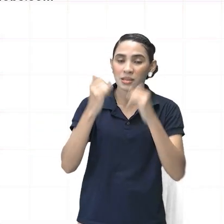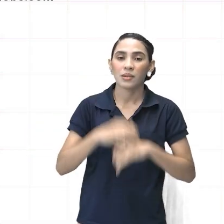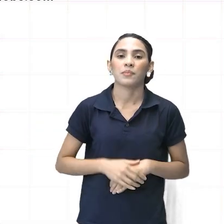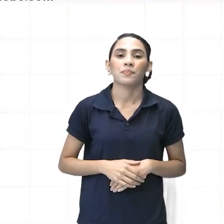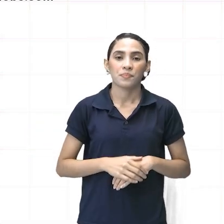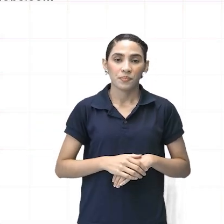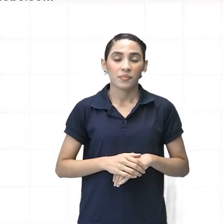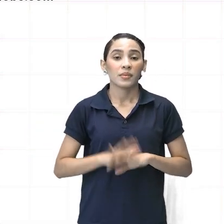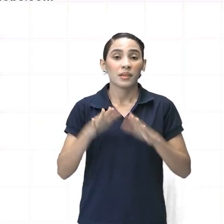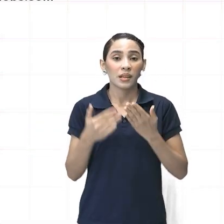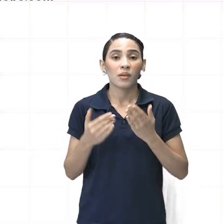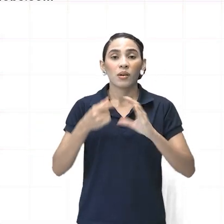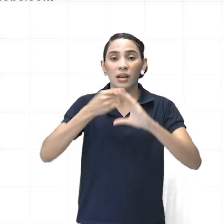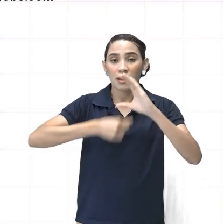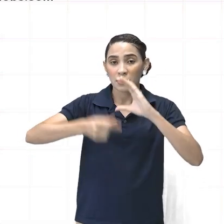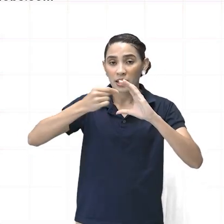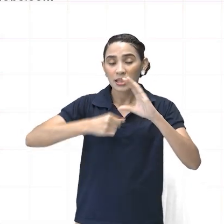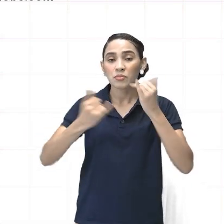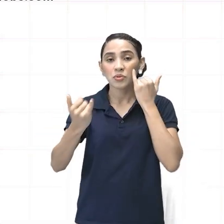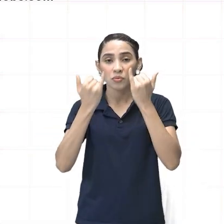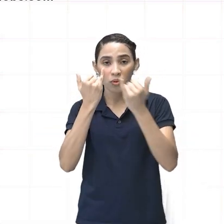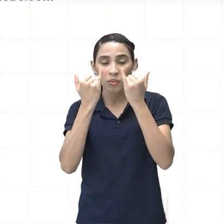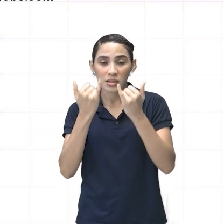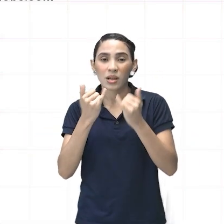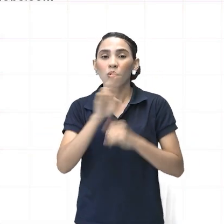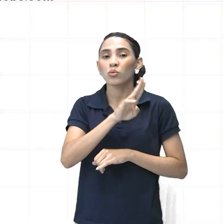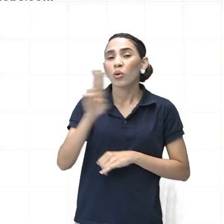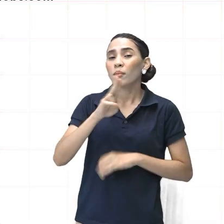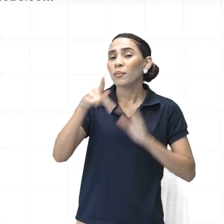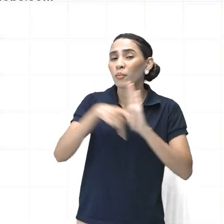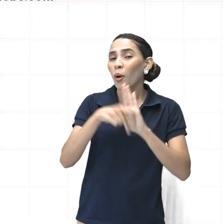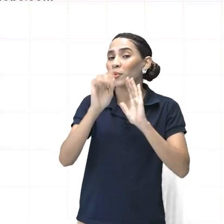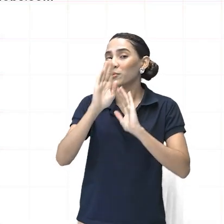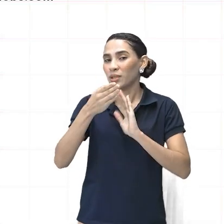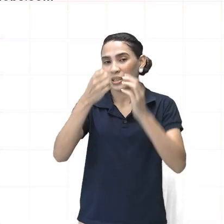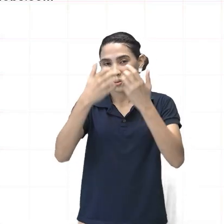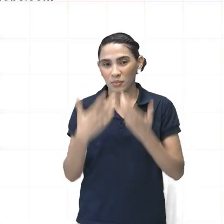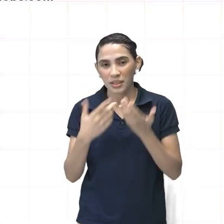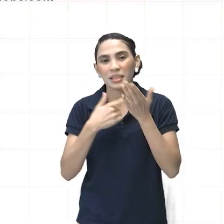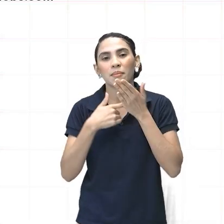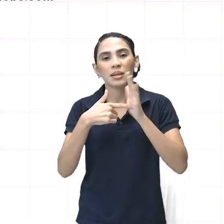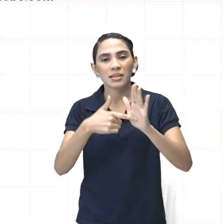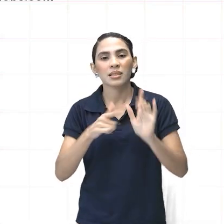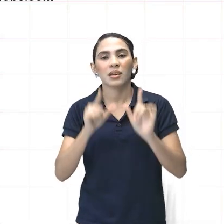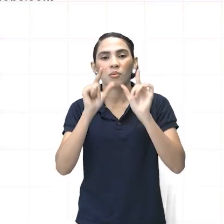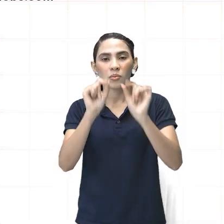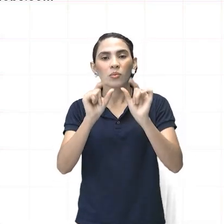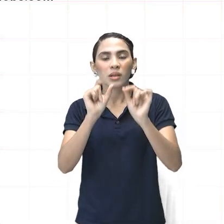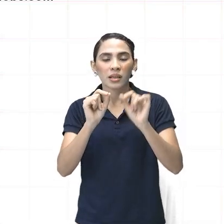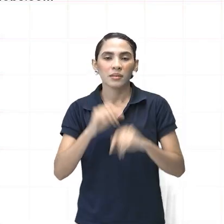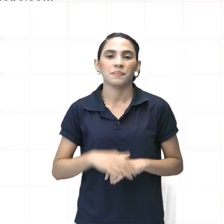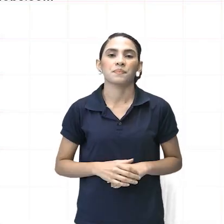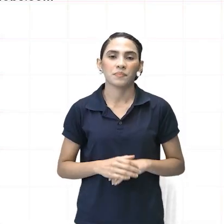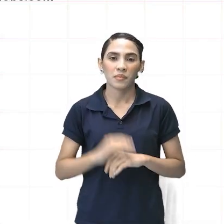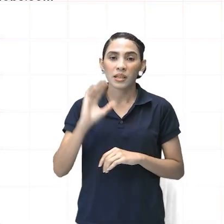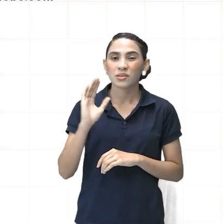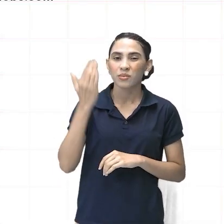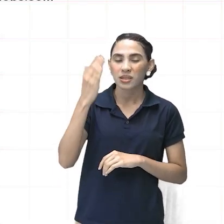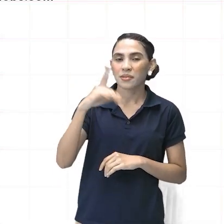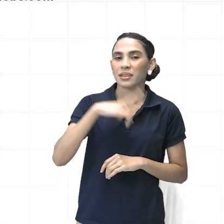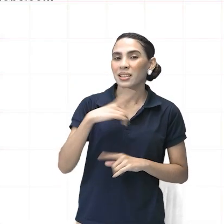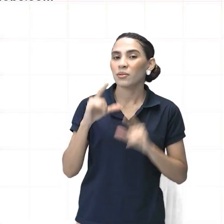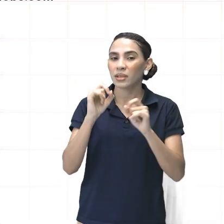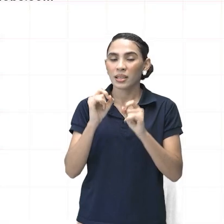informacional, tá? O capitalismo informacional, o nome já fala para a gente, né? Já fala aí da situação de